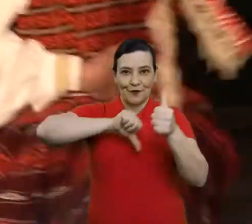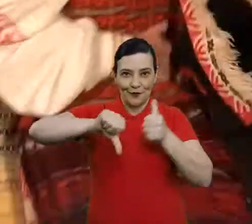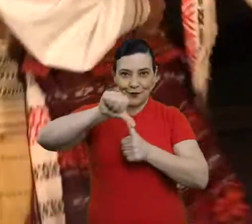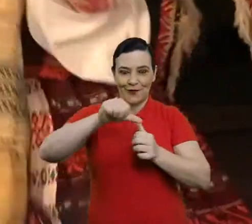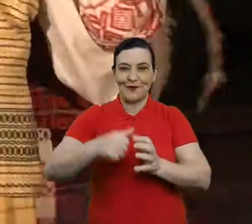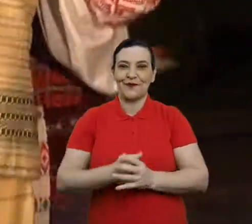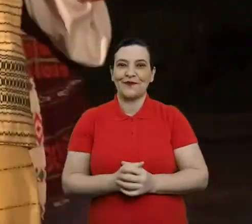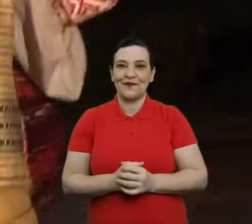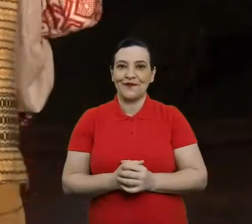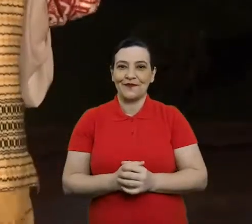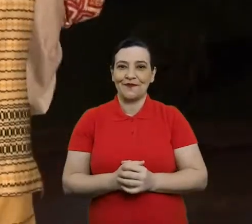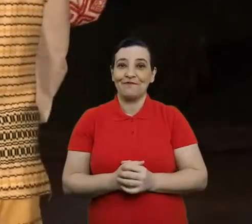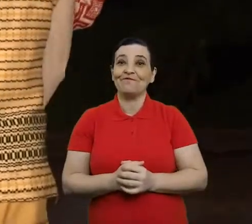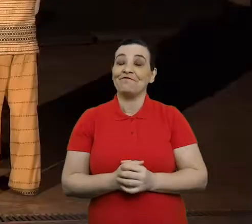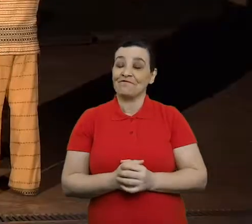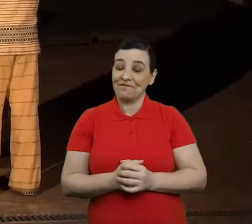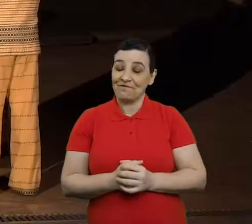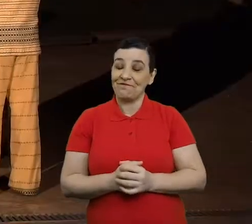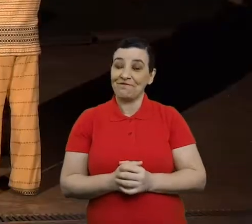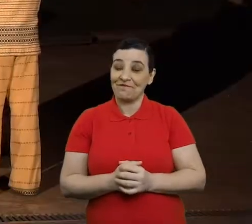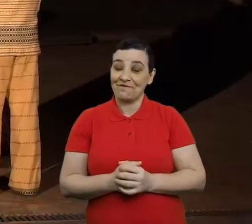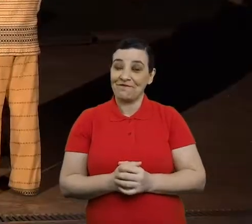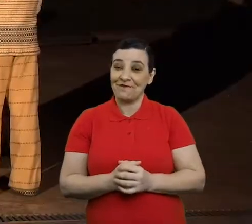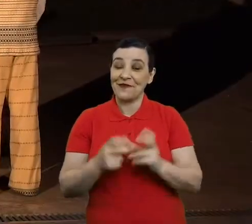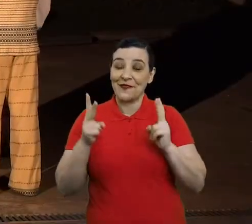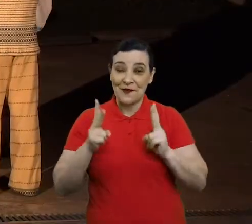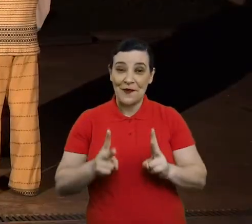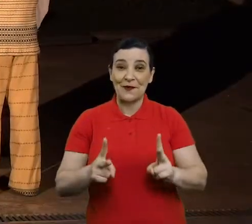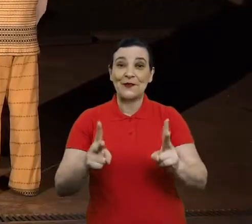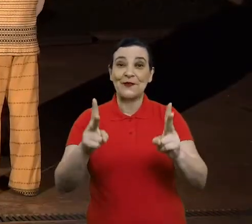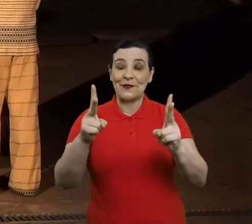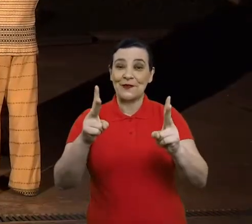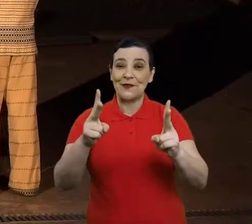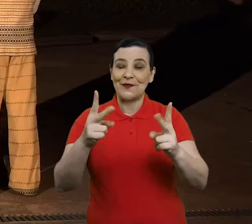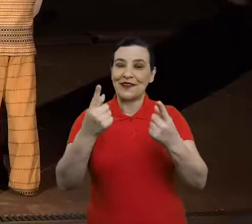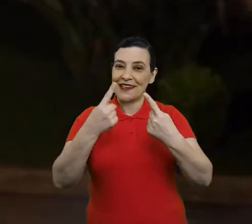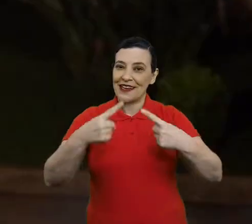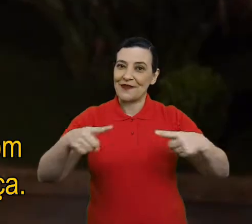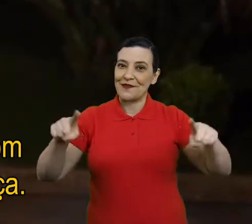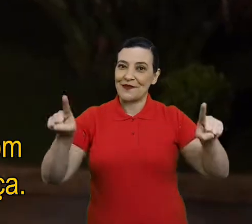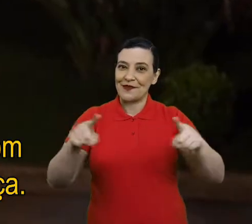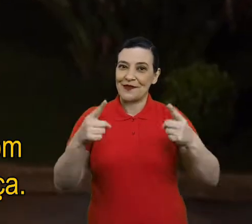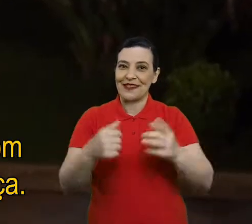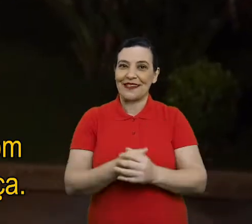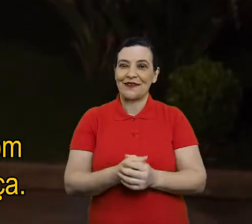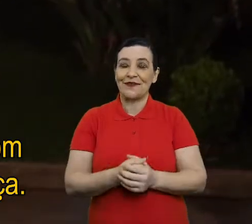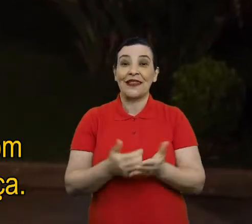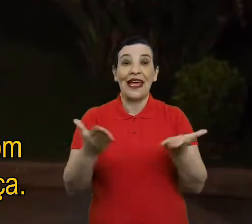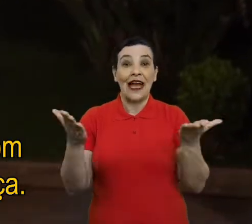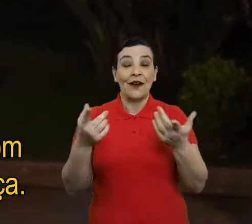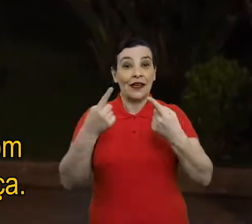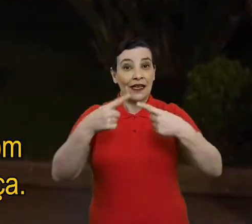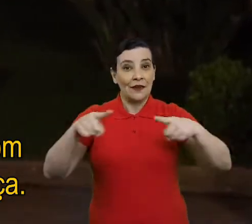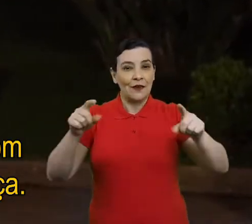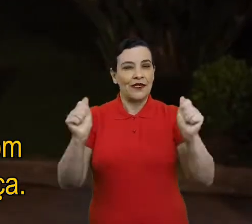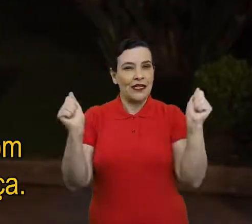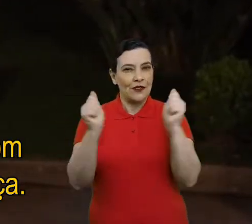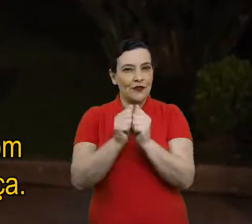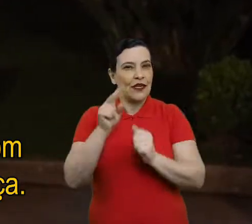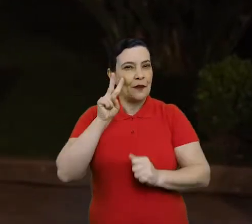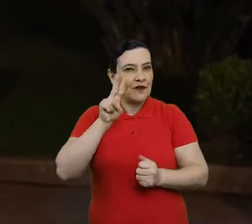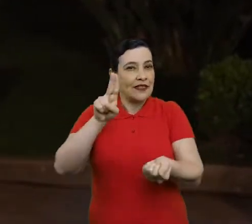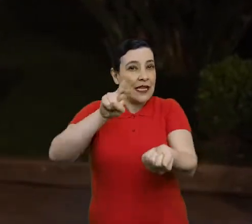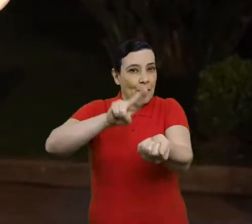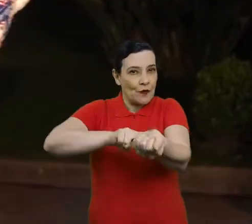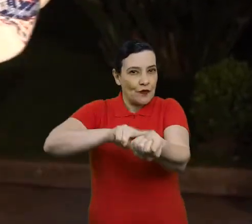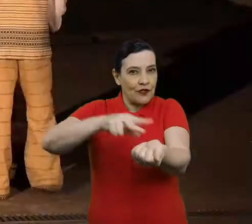novamente e giram para o outro lado. E assim a gente vai fazendo ao longo da música. Agora a gente vai fazer um pouquinho com música para vocês verem o ritmo da dança.